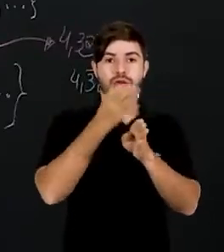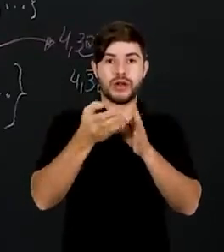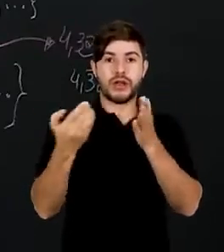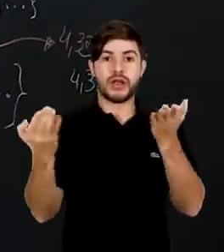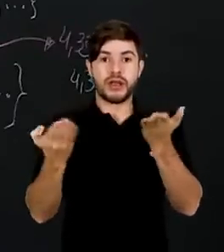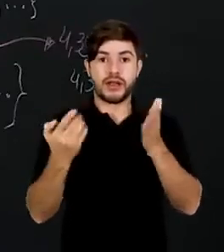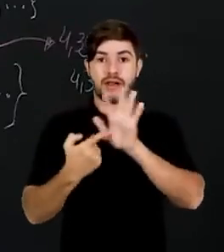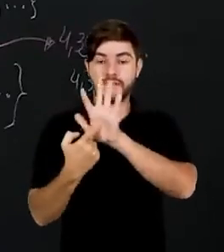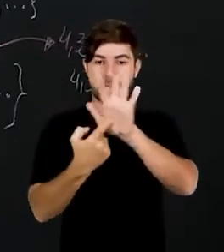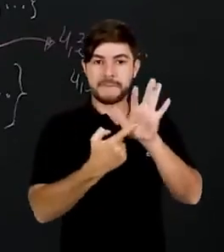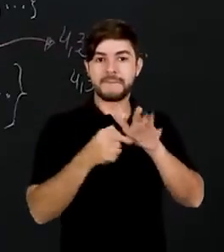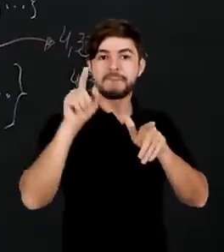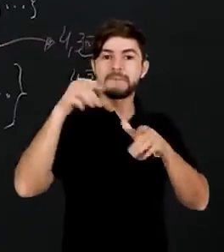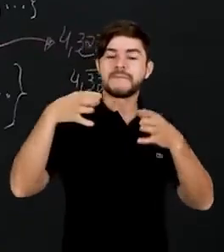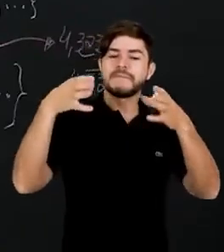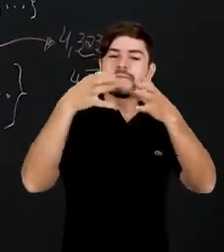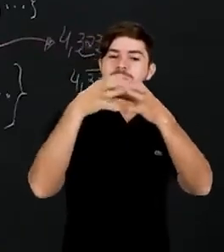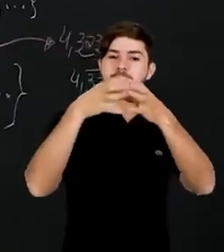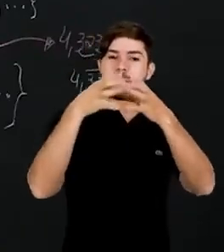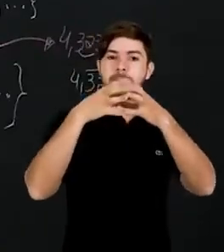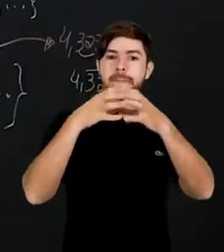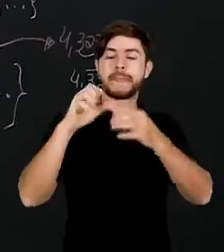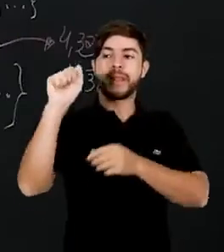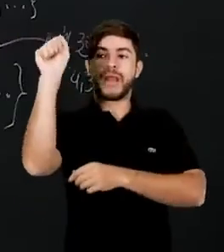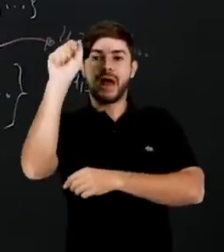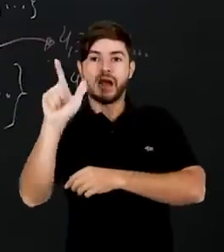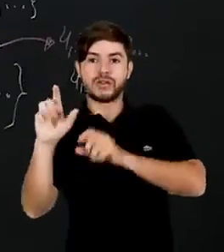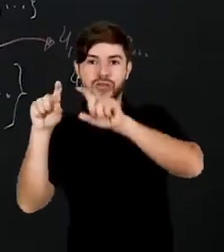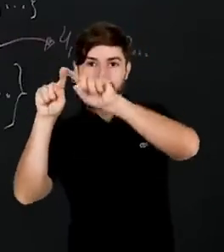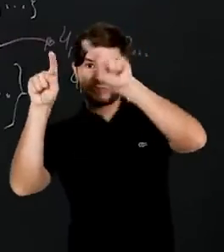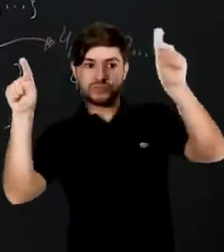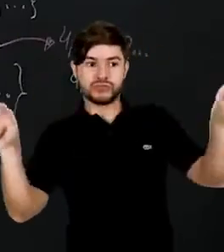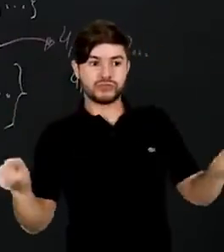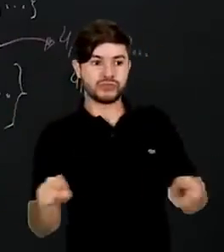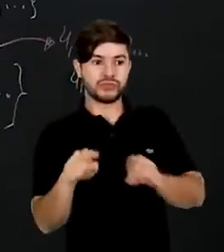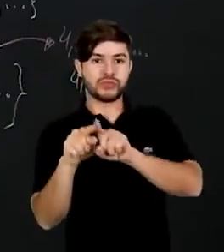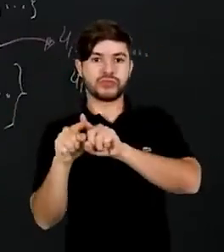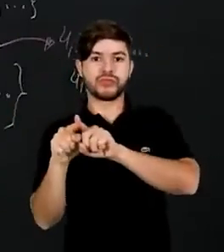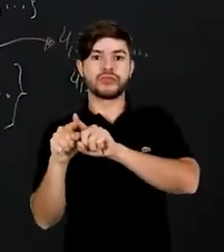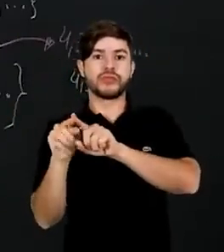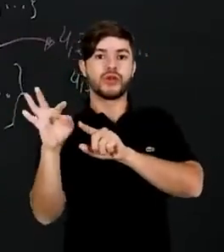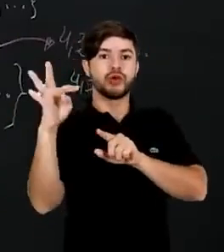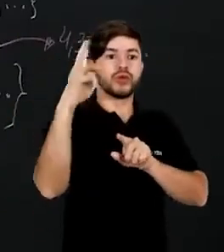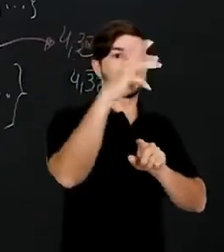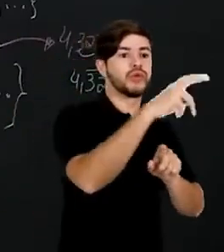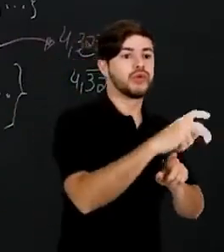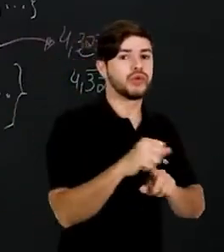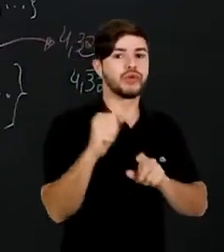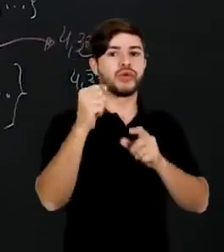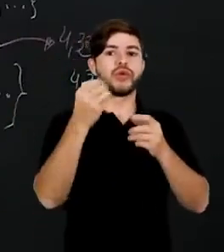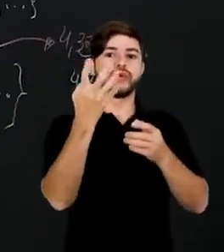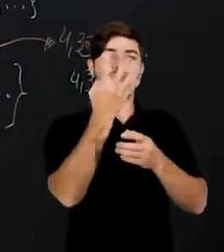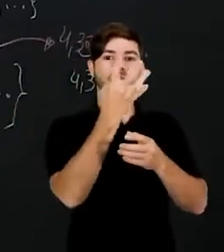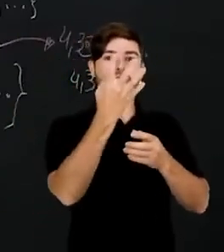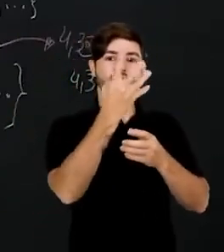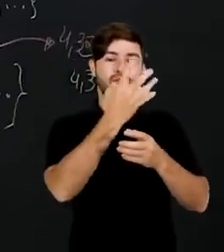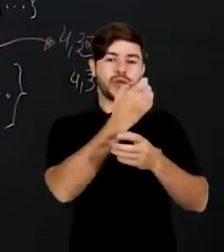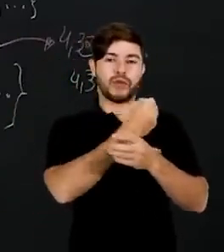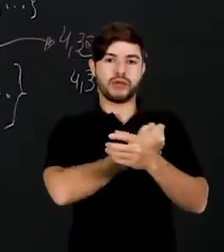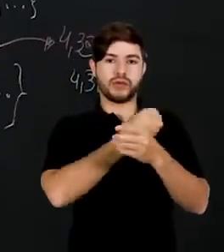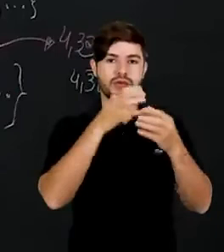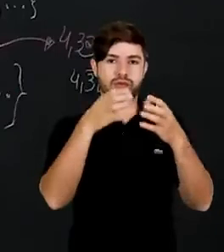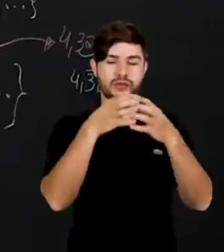nessa aula, é esse conjunto aqui de azul, onde ele engloba todos esses outros 4 conjuntos,